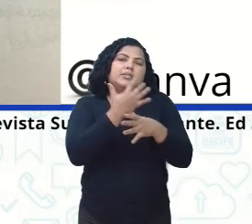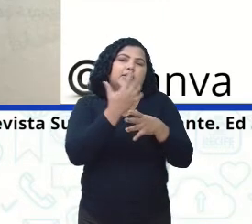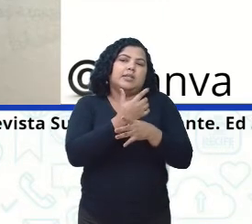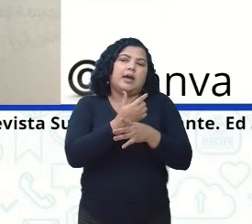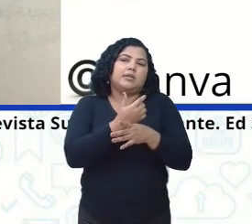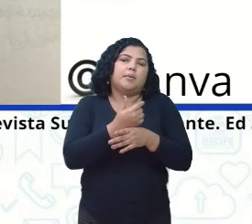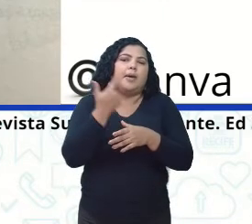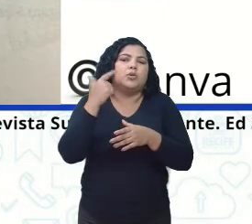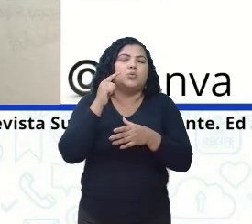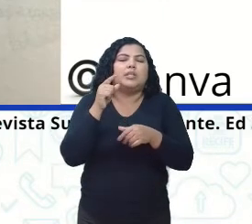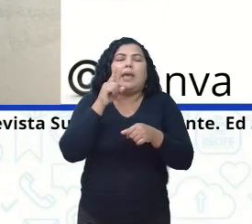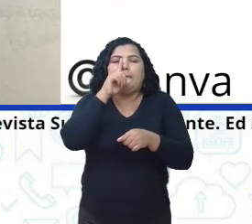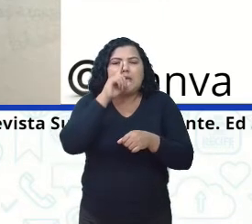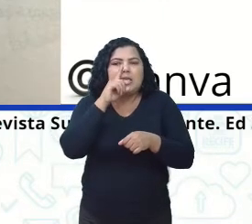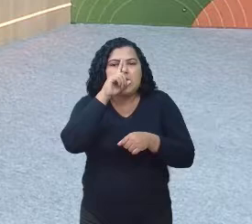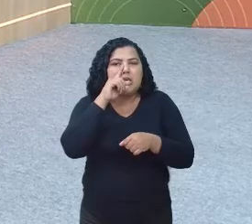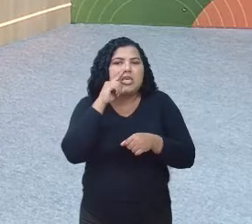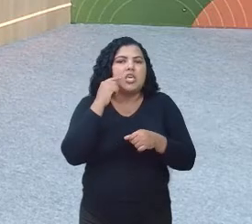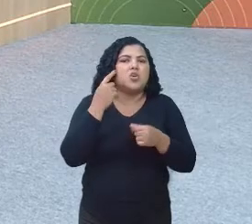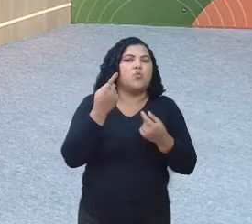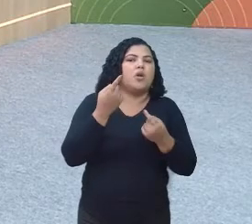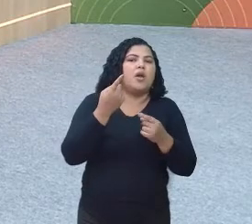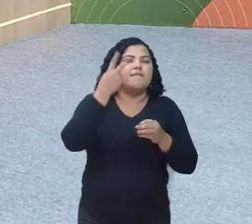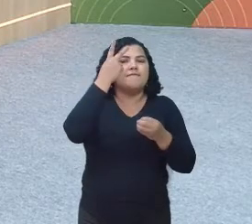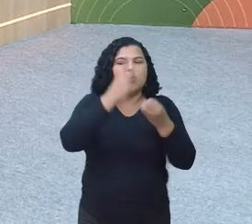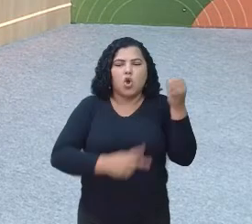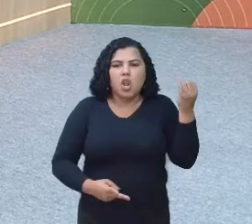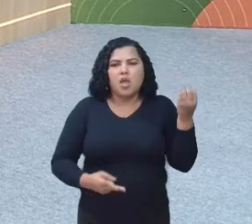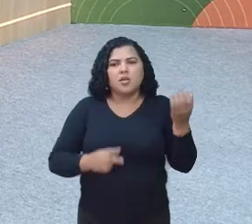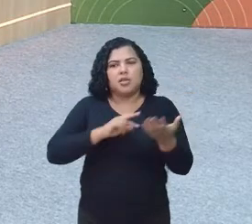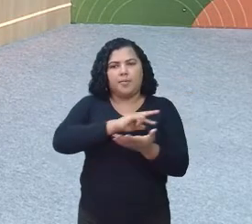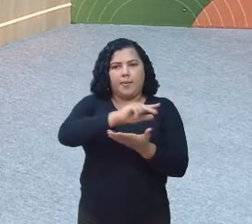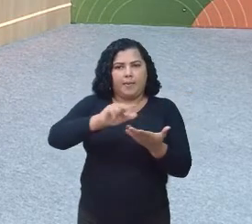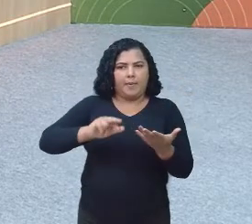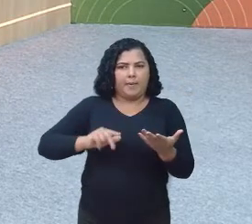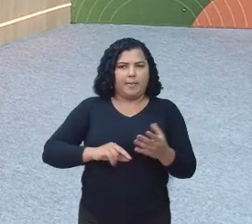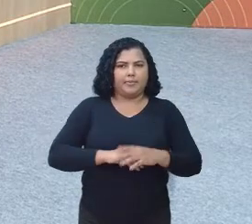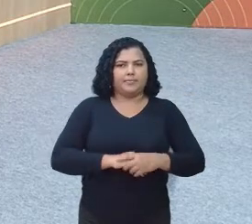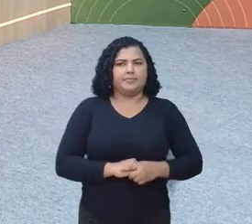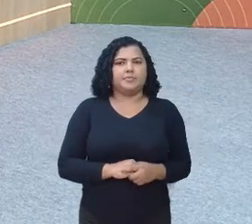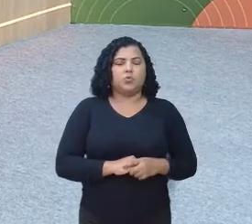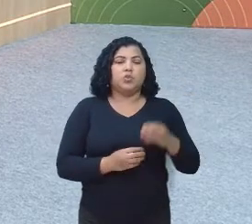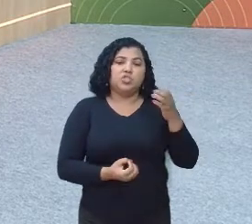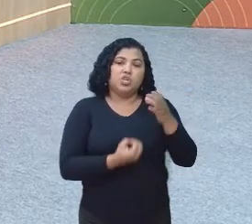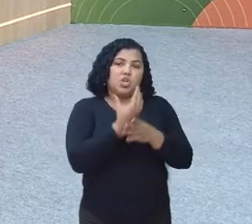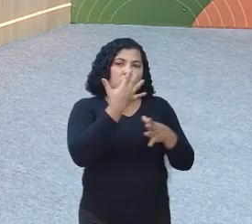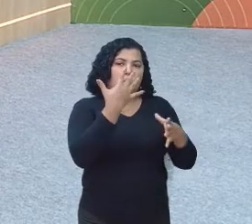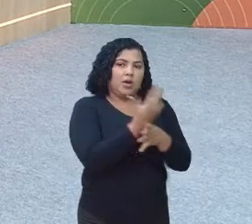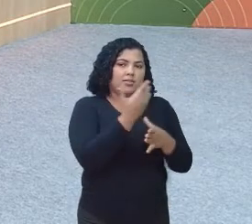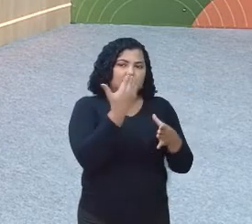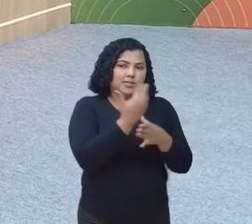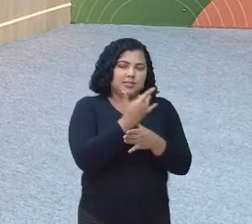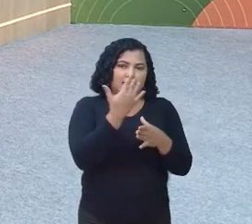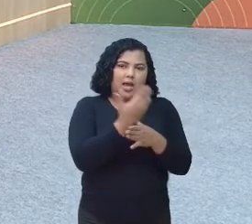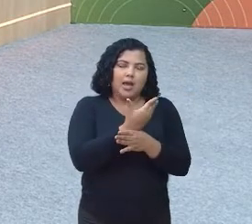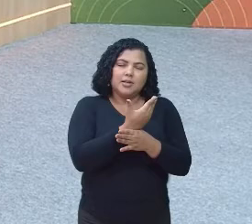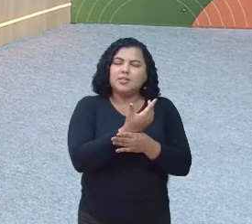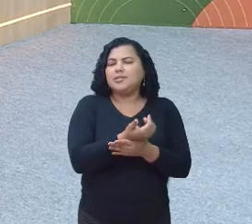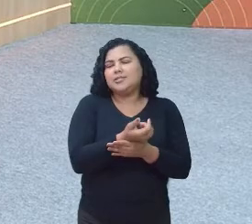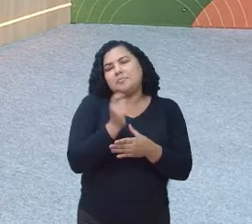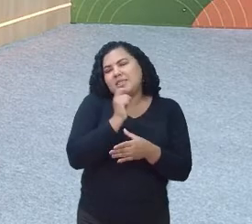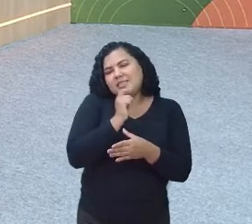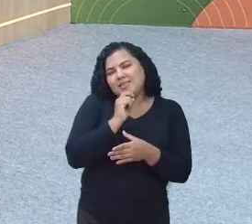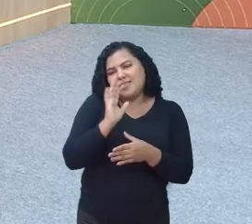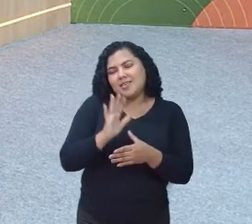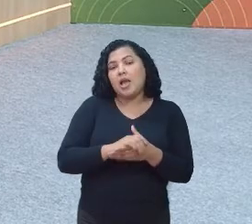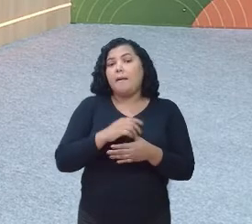da violência, sem os riscos que uma cidade urbana traria. Então, eles criaram essa cidade de faz de conta para